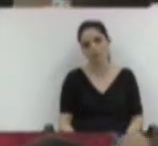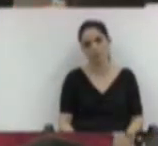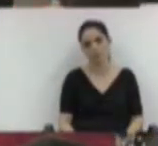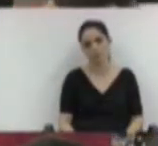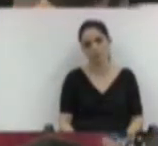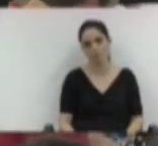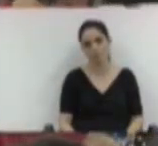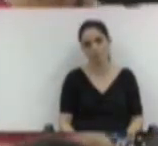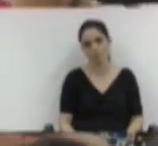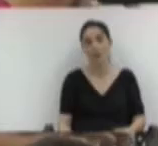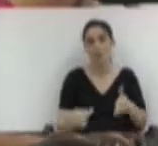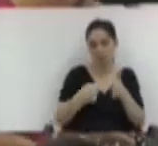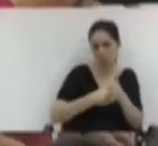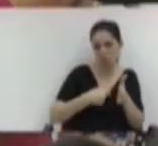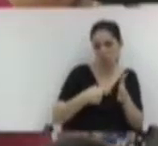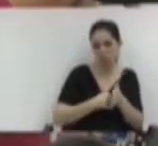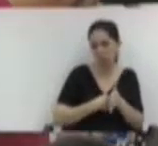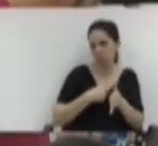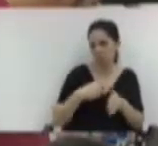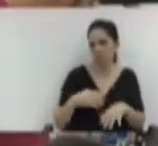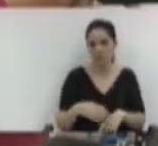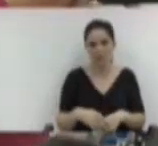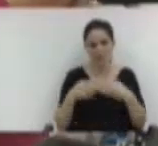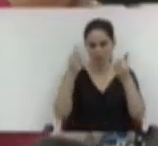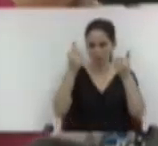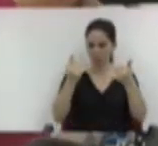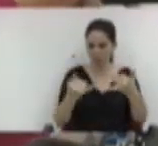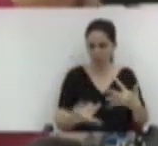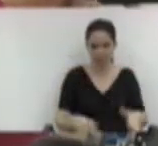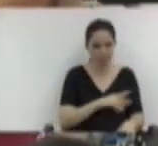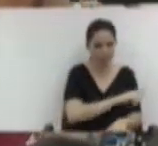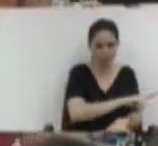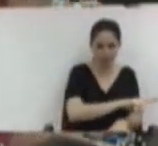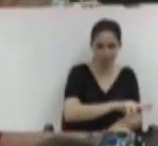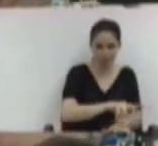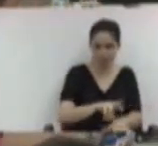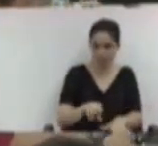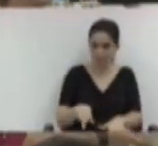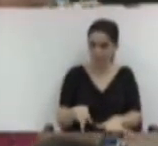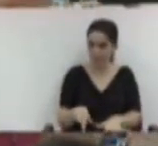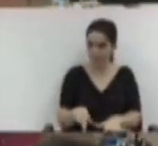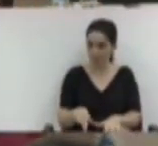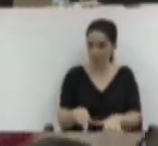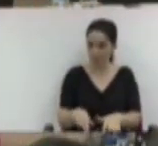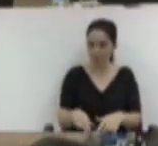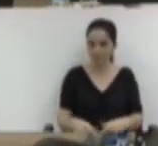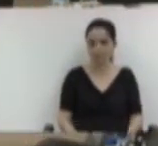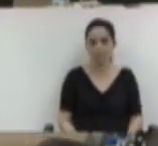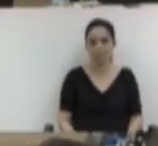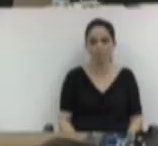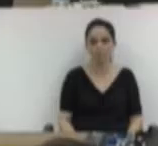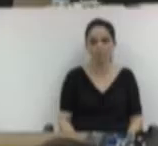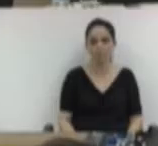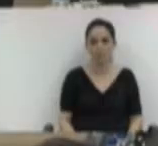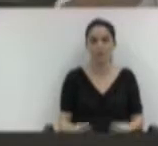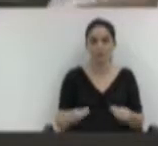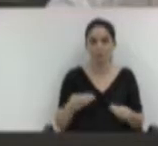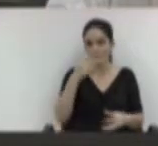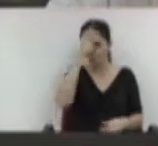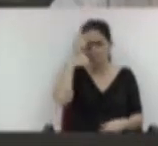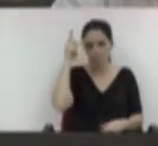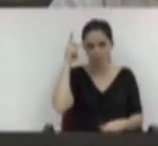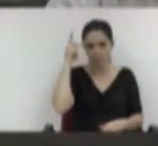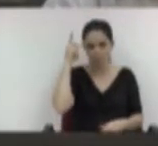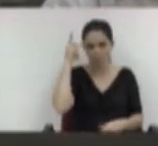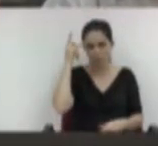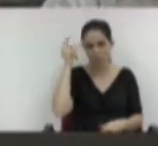vereador acerca de uma série de assuntos. Um dos assuntos que eu tenho recebido muita solicitação do